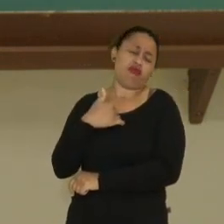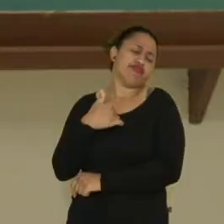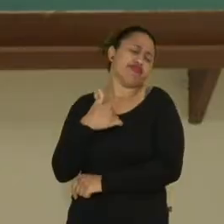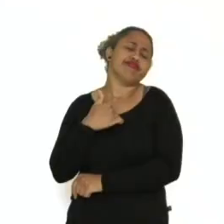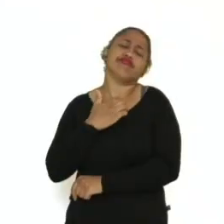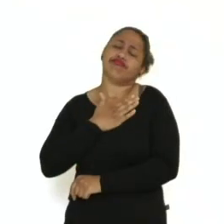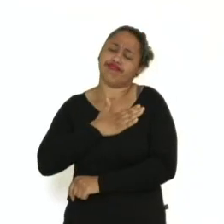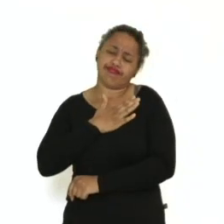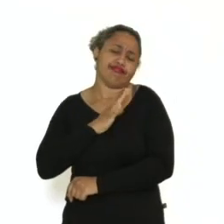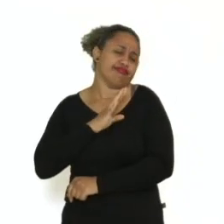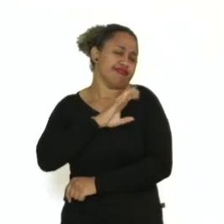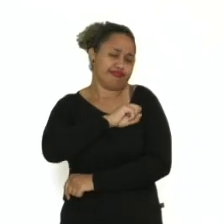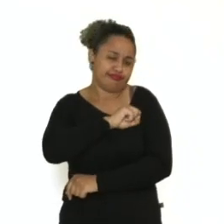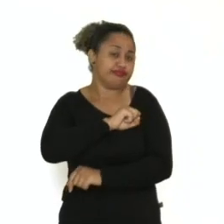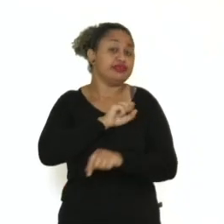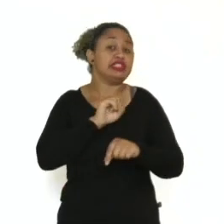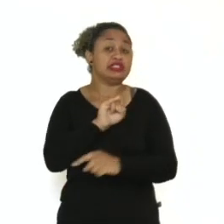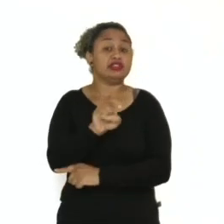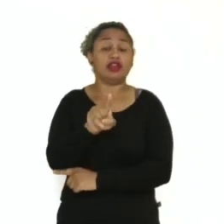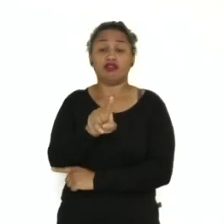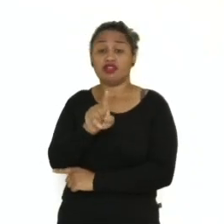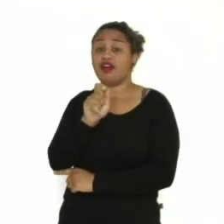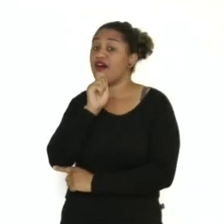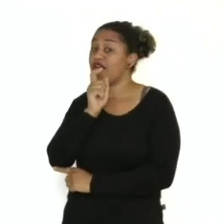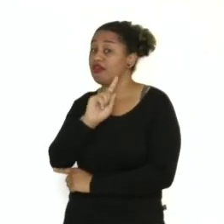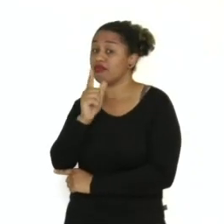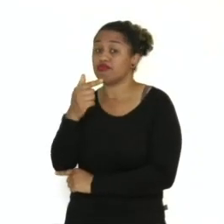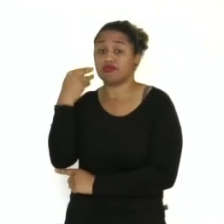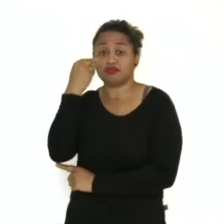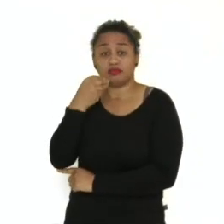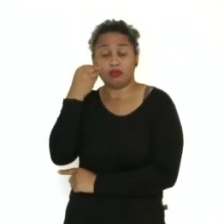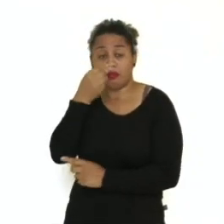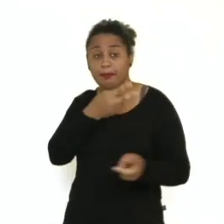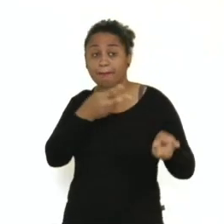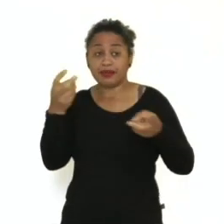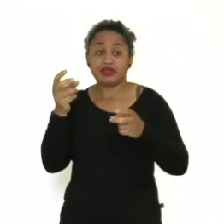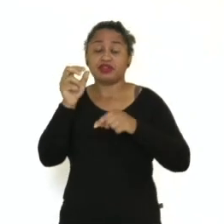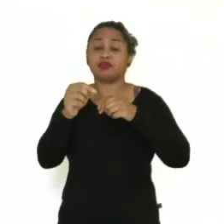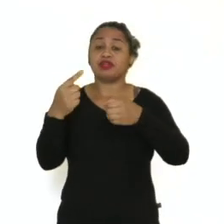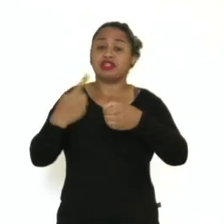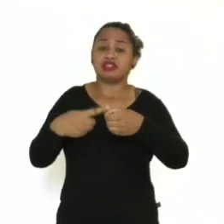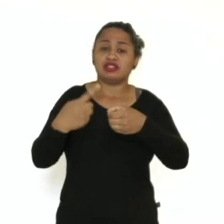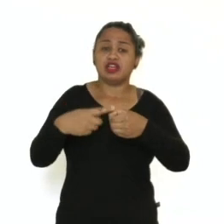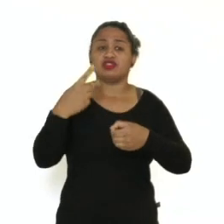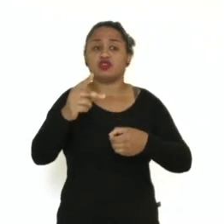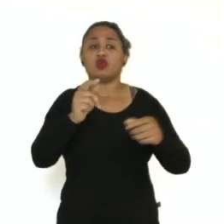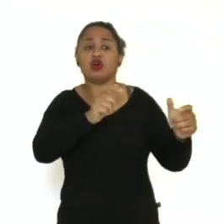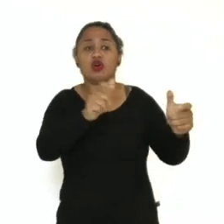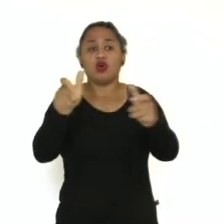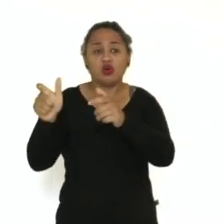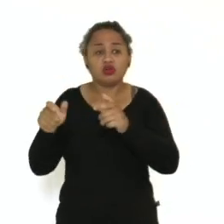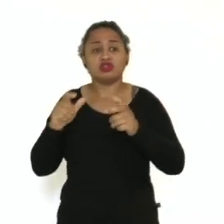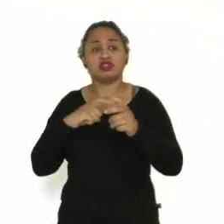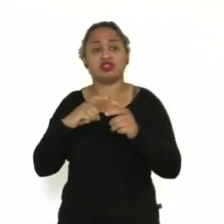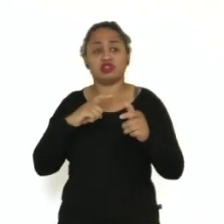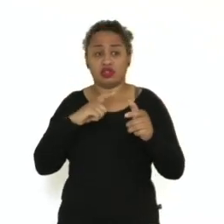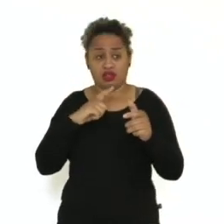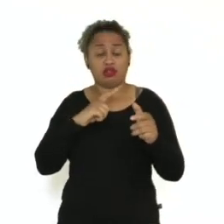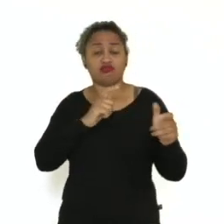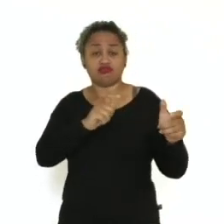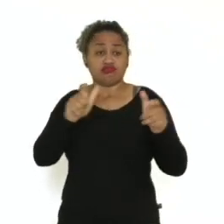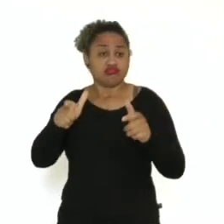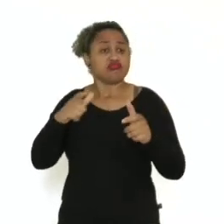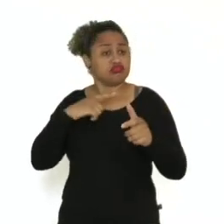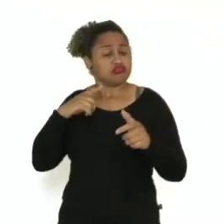Se você não passou por essa experiência, verifique em sua cidade onde existem esses espaços e viva essa